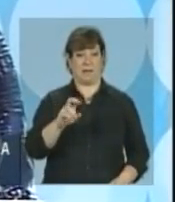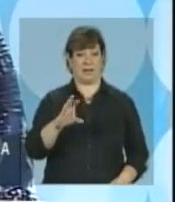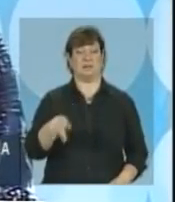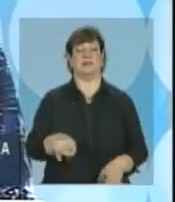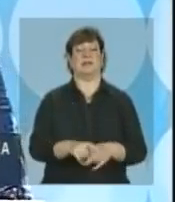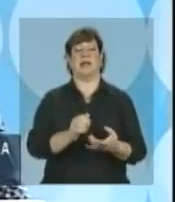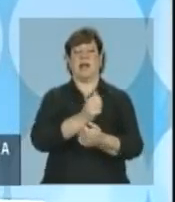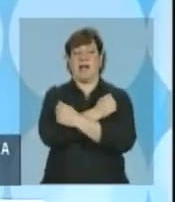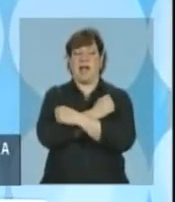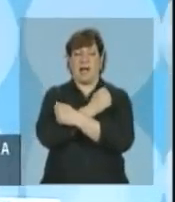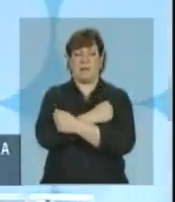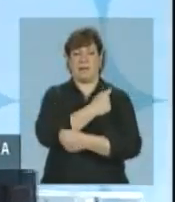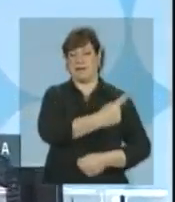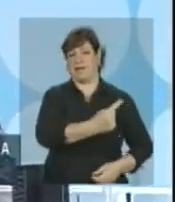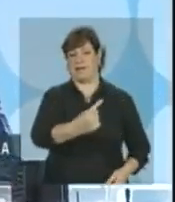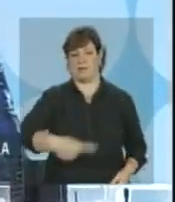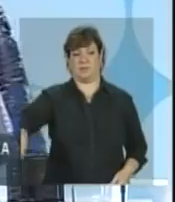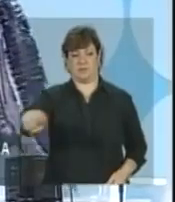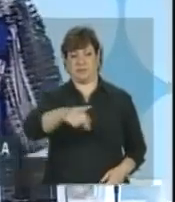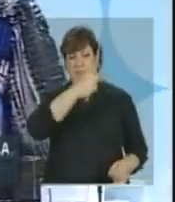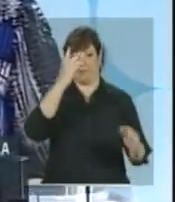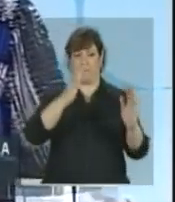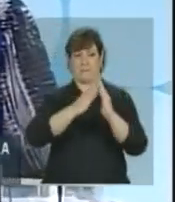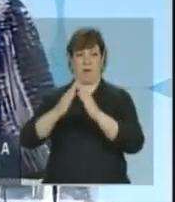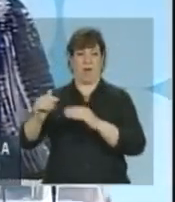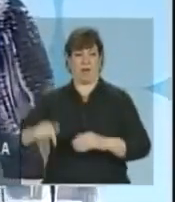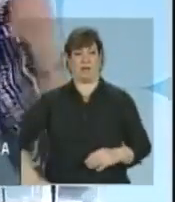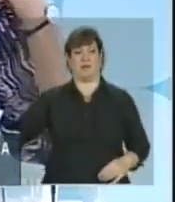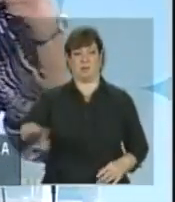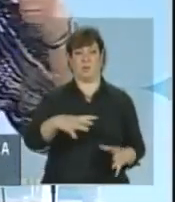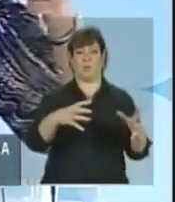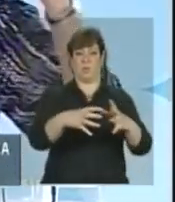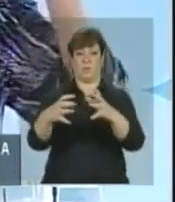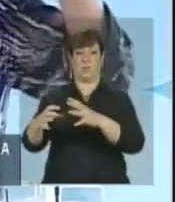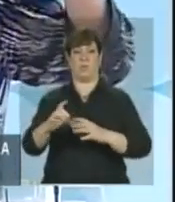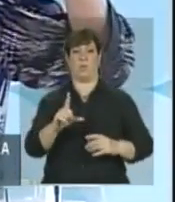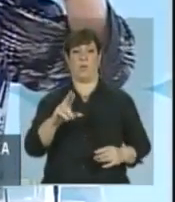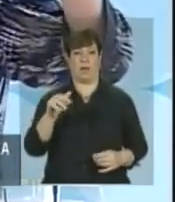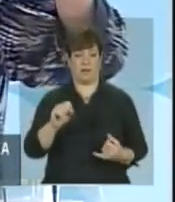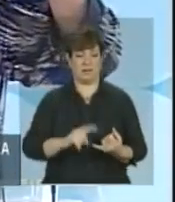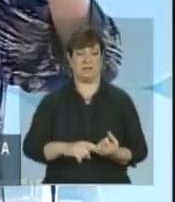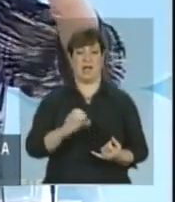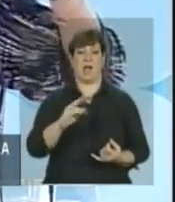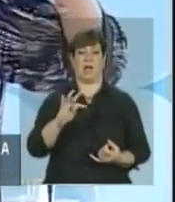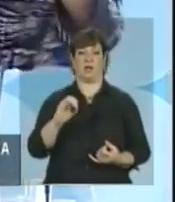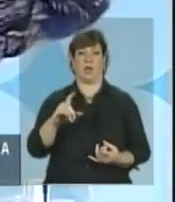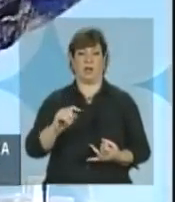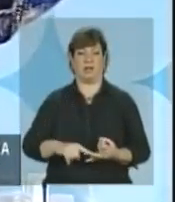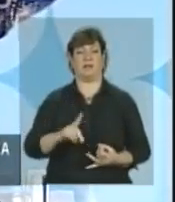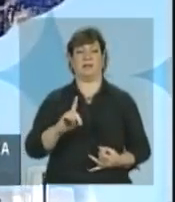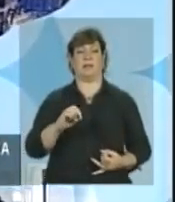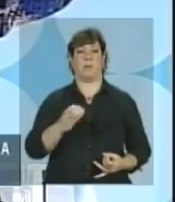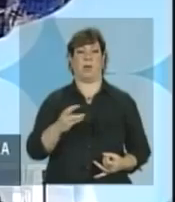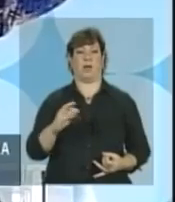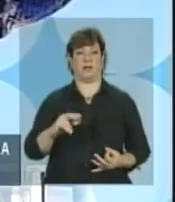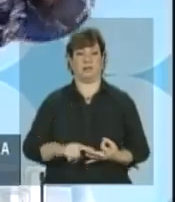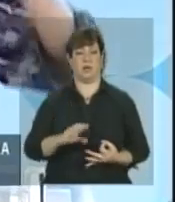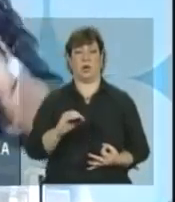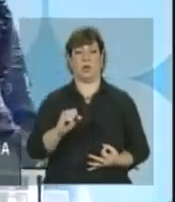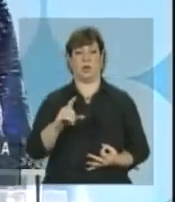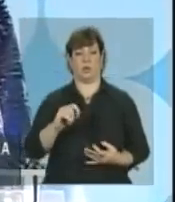dos moradores e das moradoras das comunidades de Lucas, Cartola, Democracia,